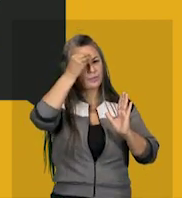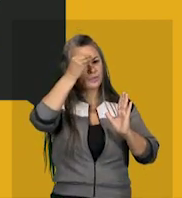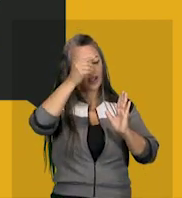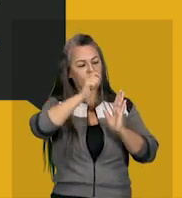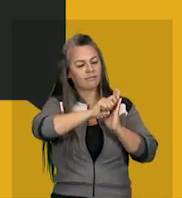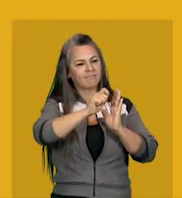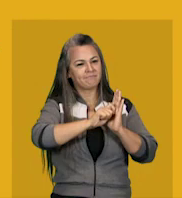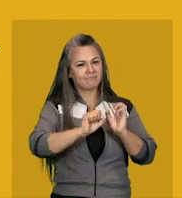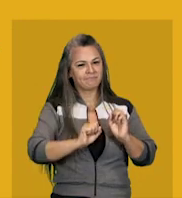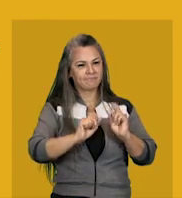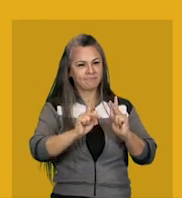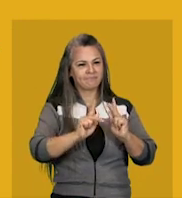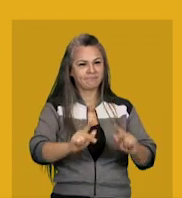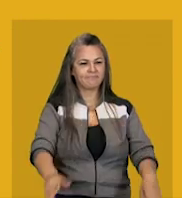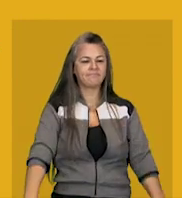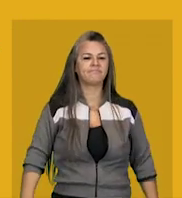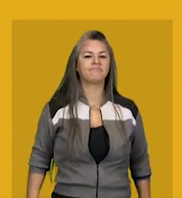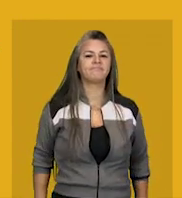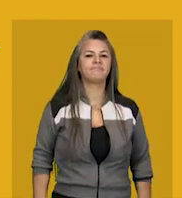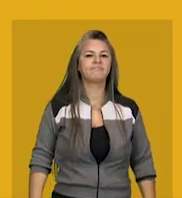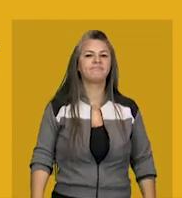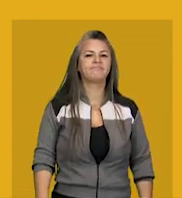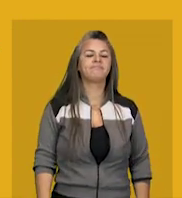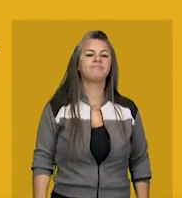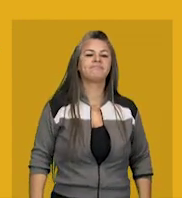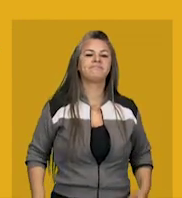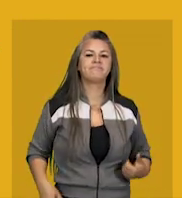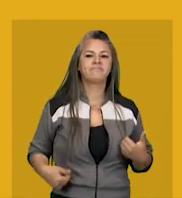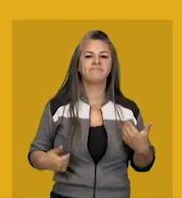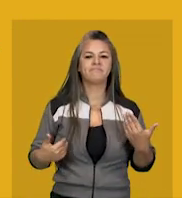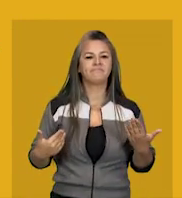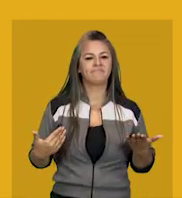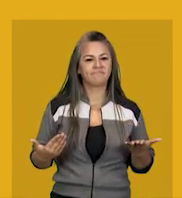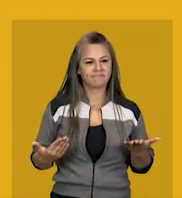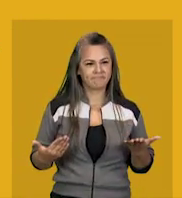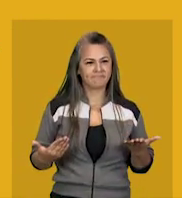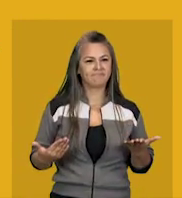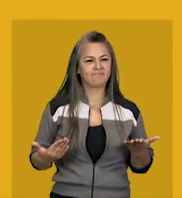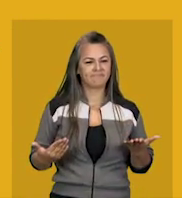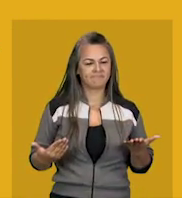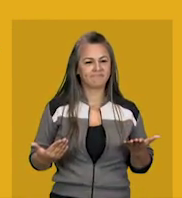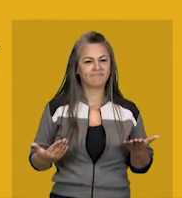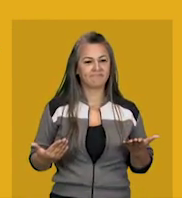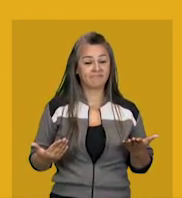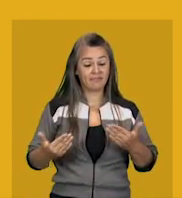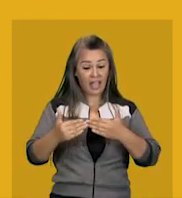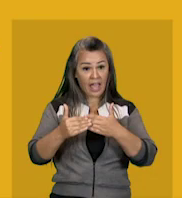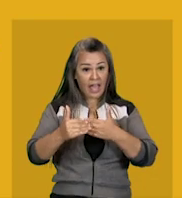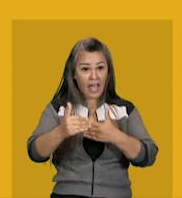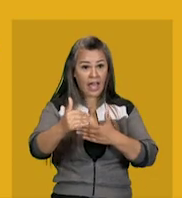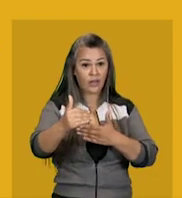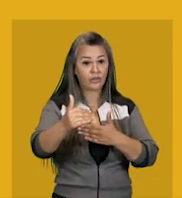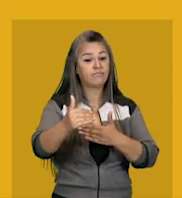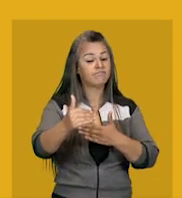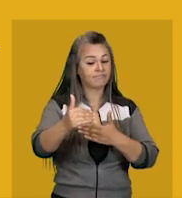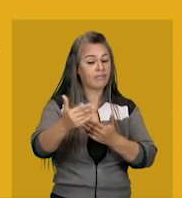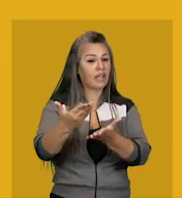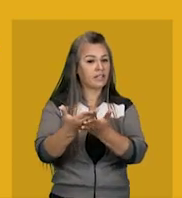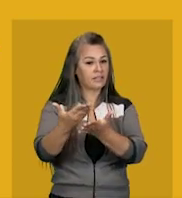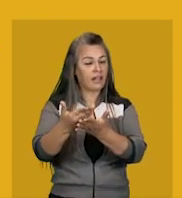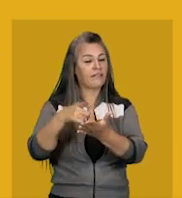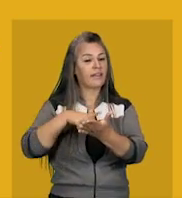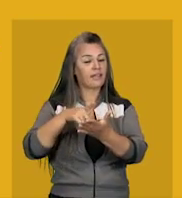é? Na próxima aula, nós vamos ter um assunto bem interessante,